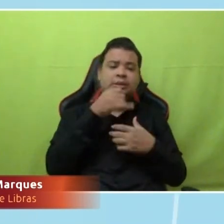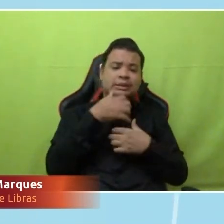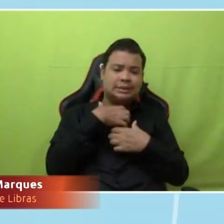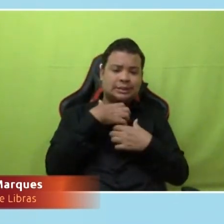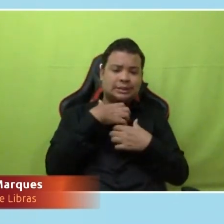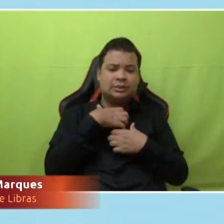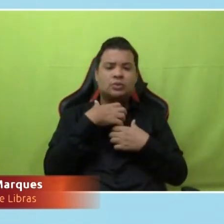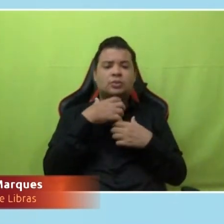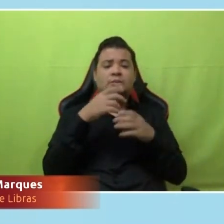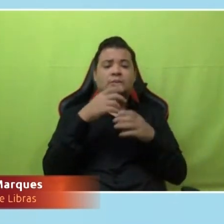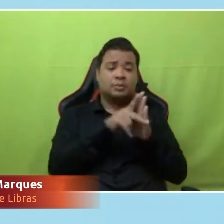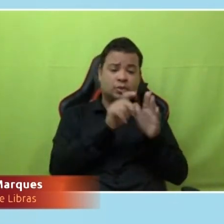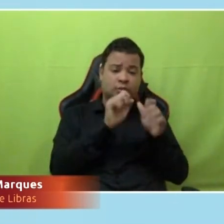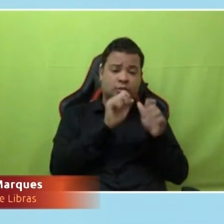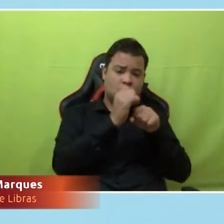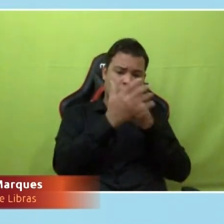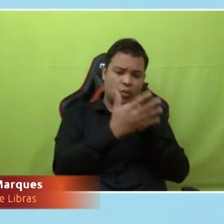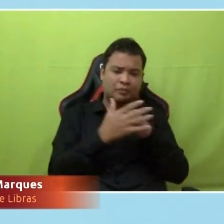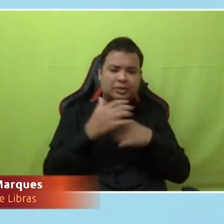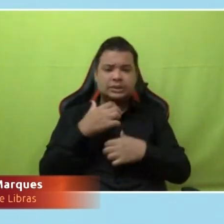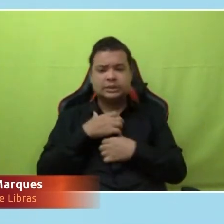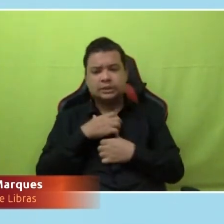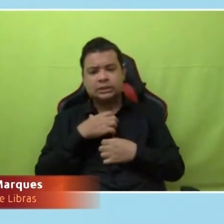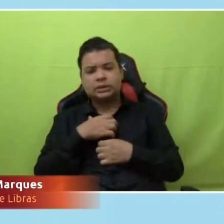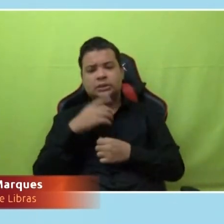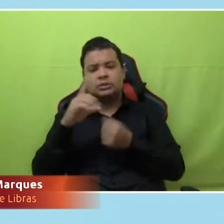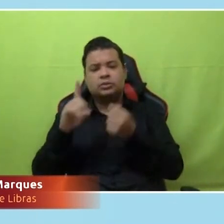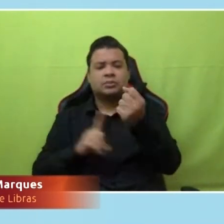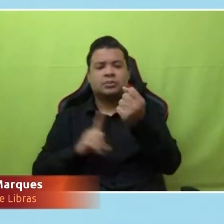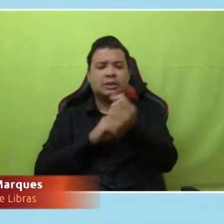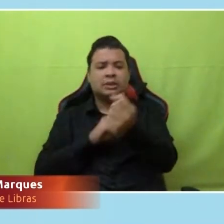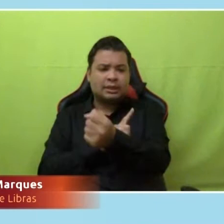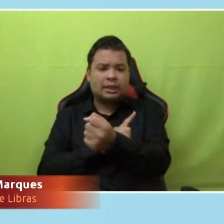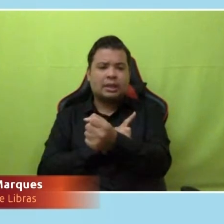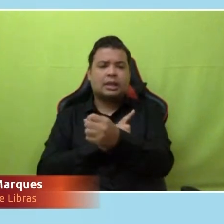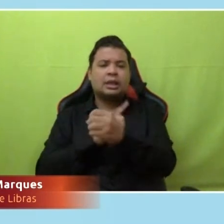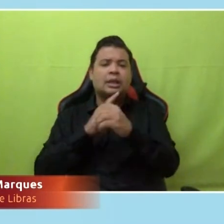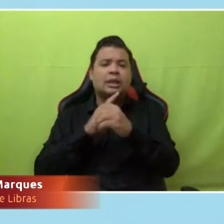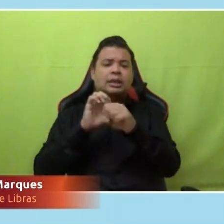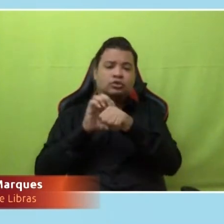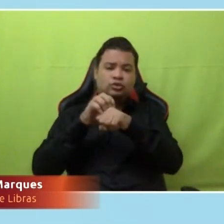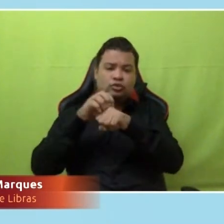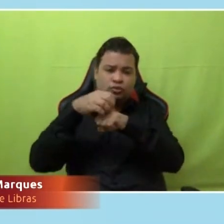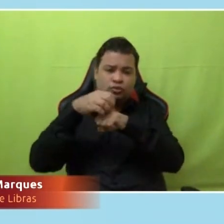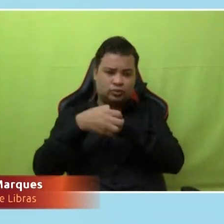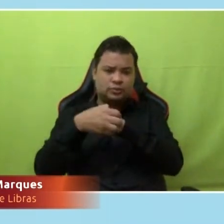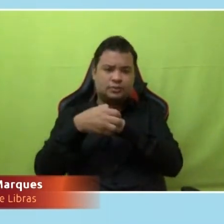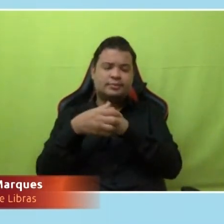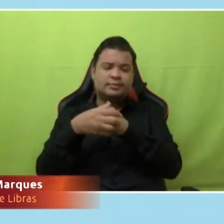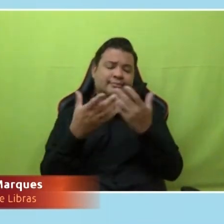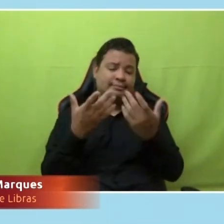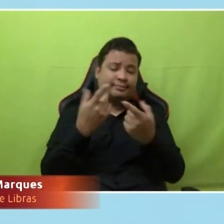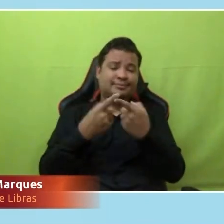de Covid? O que é sintoma de dengue ou de chikungunya? A gente tem várias doenças que causam alguns sintomas parecidos, né?